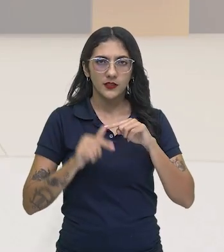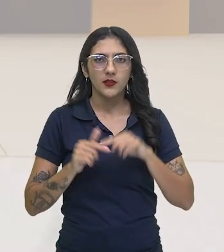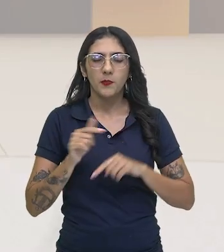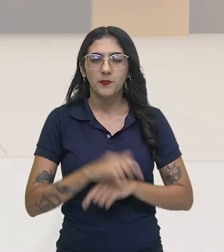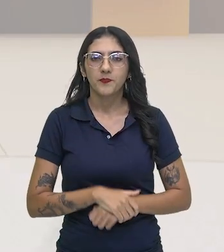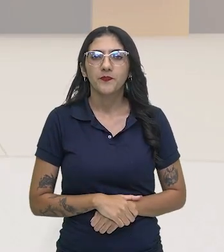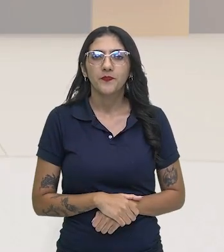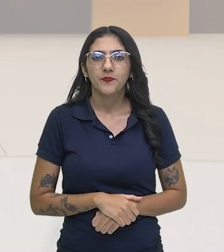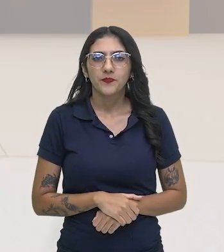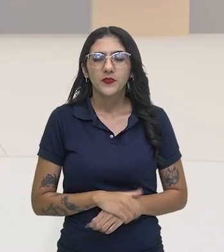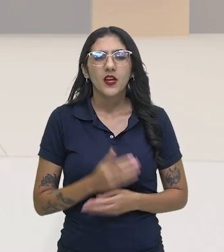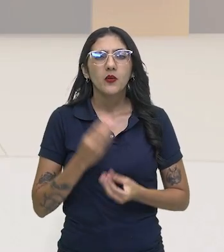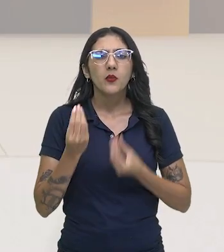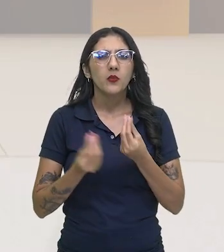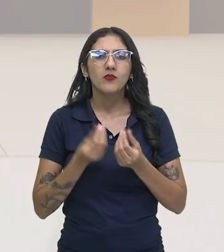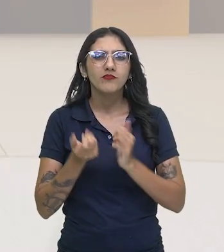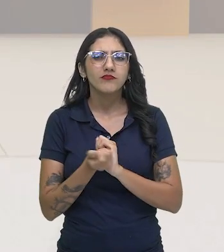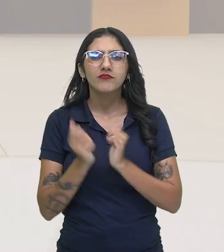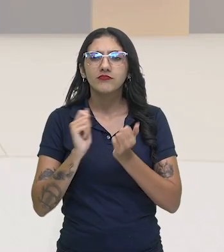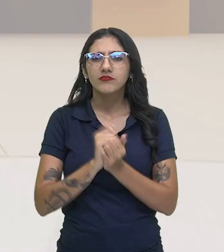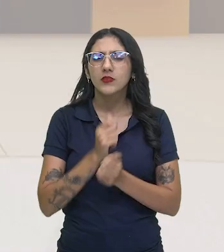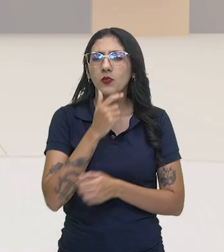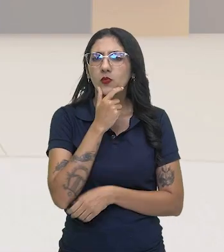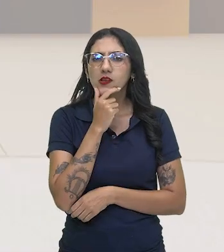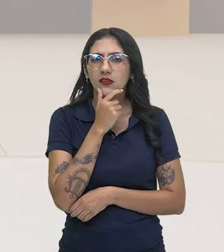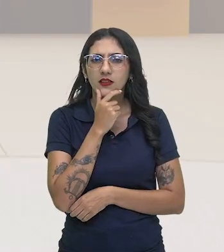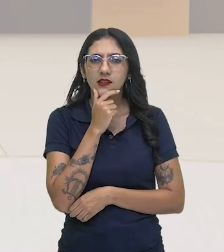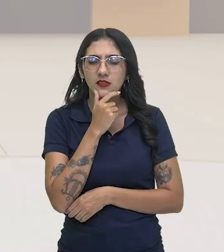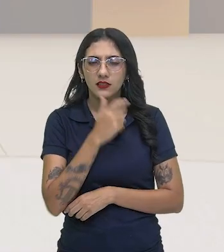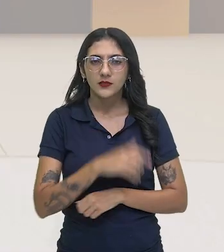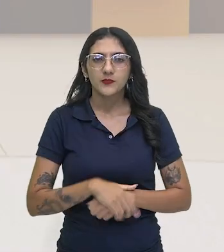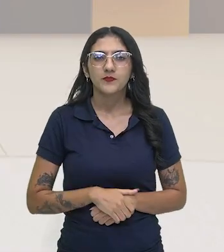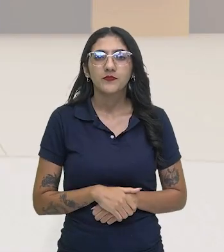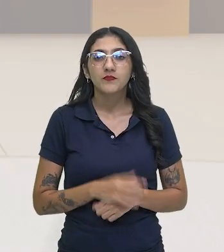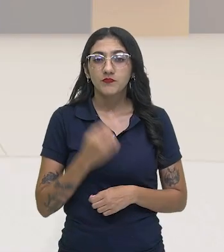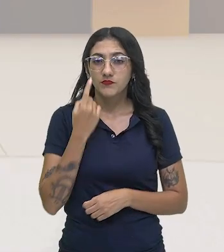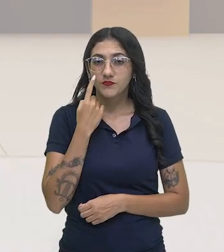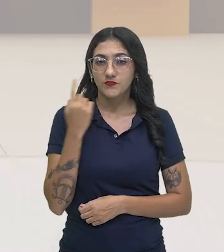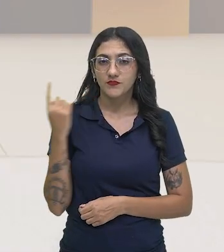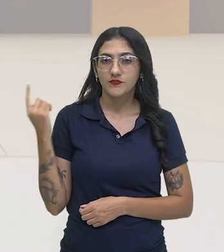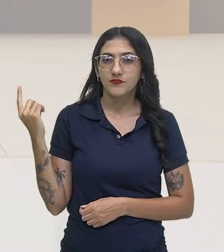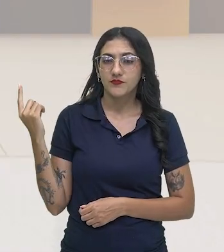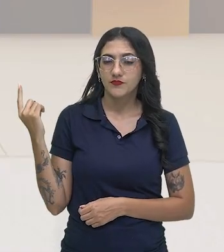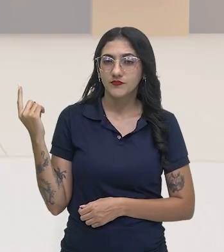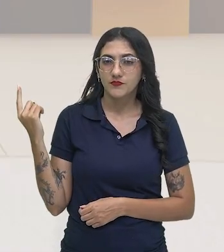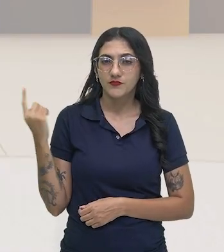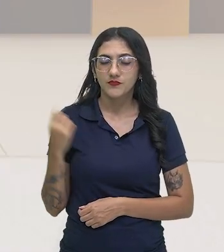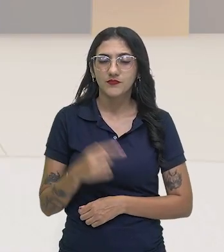E como que é no inglês, professora? Então, vamos acompanhar aqui. Então, extrativista, extractor,